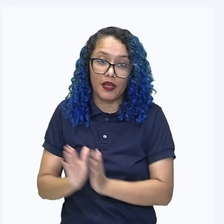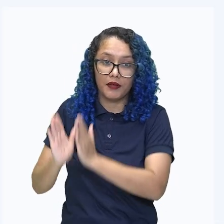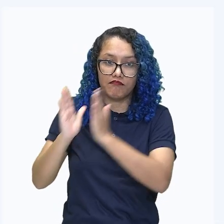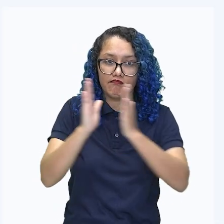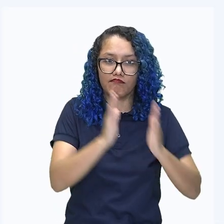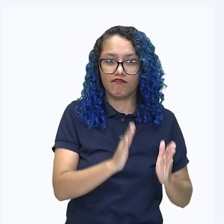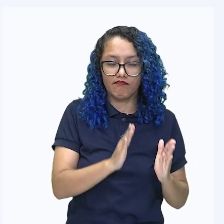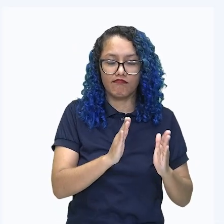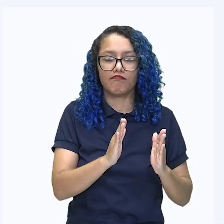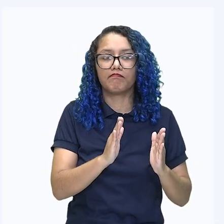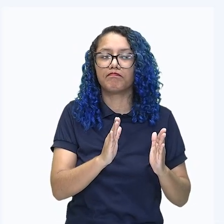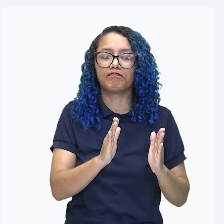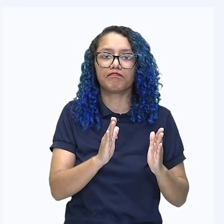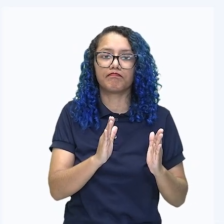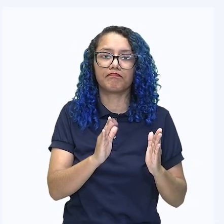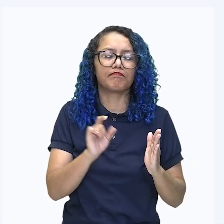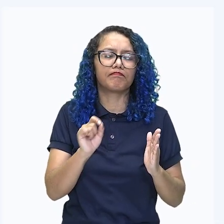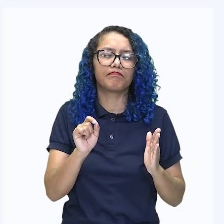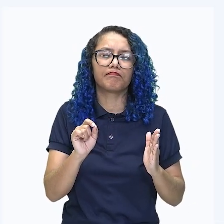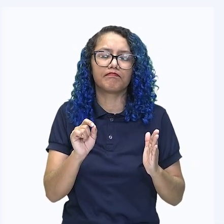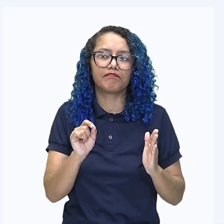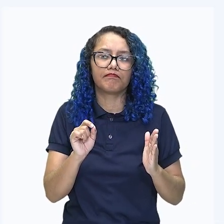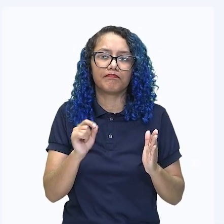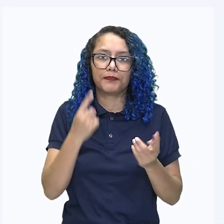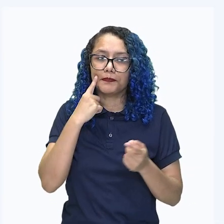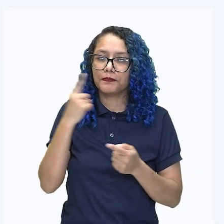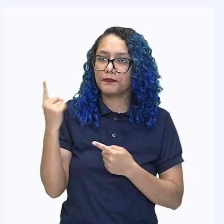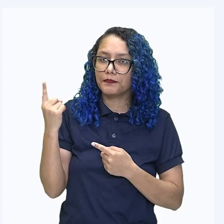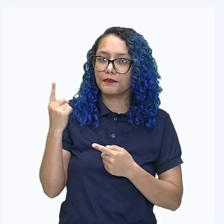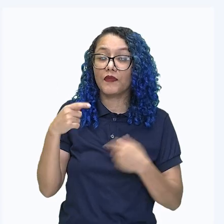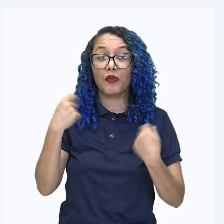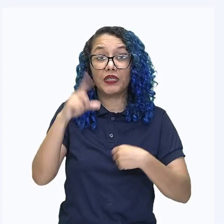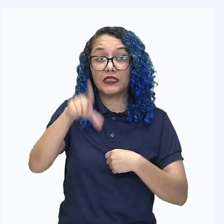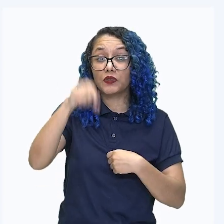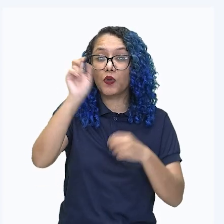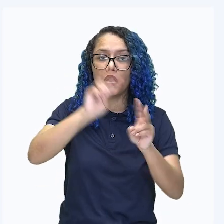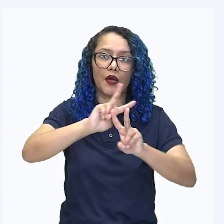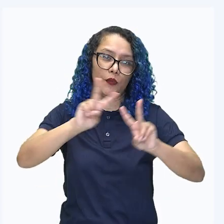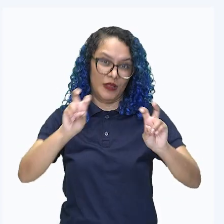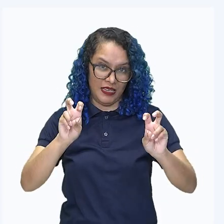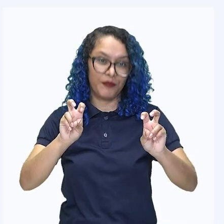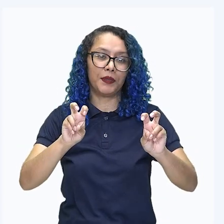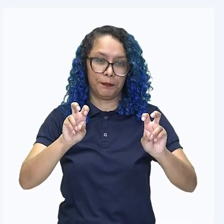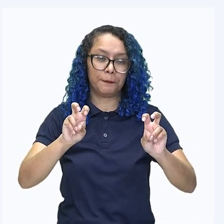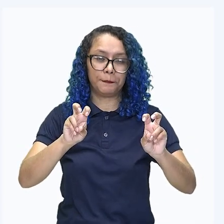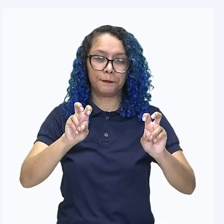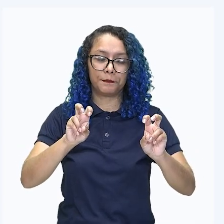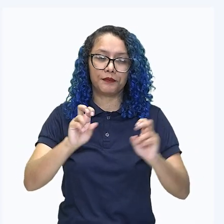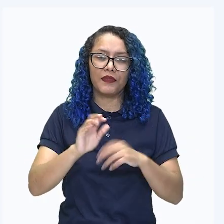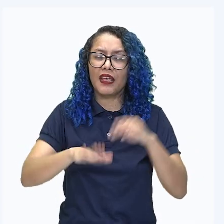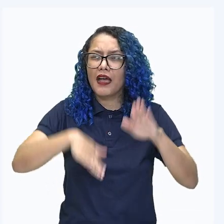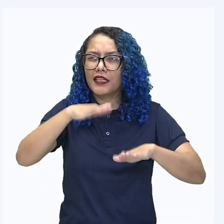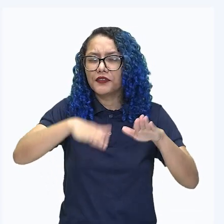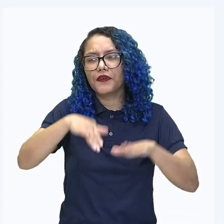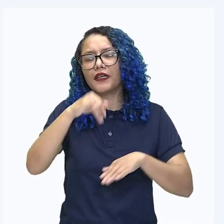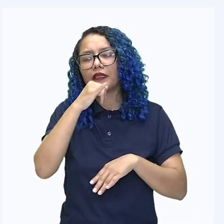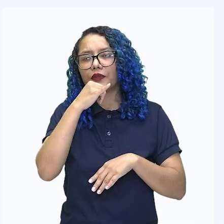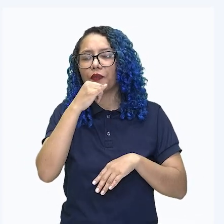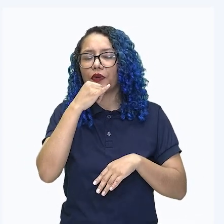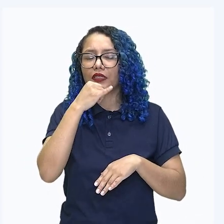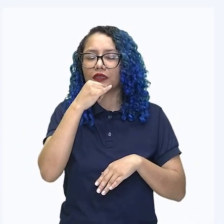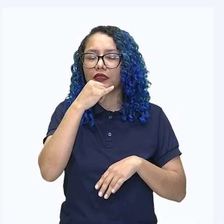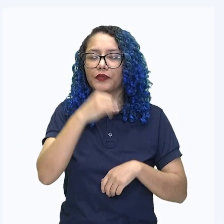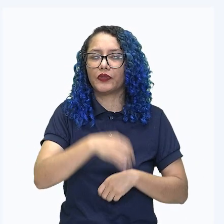né, o que você vai ter nessa próxima janela, você vai selecionar o objeto de conhecimento. Muitas das